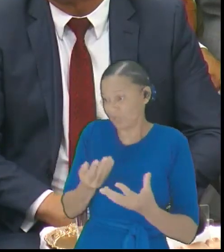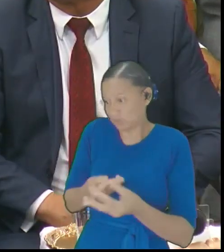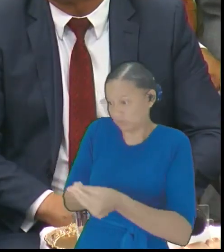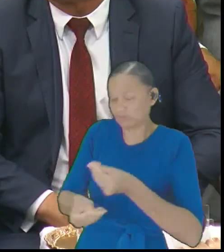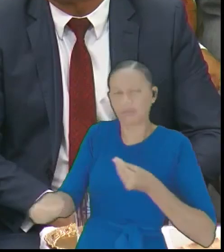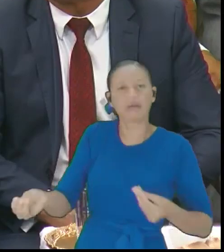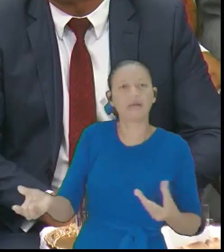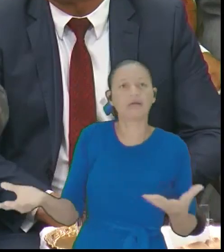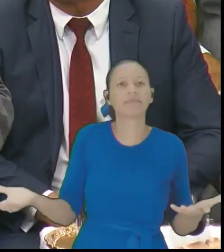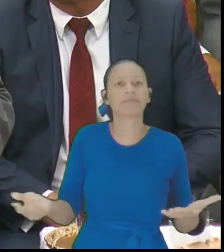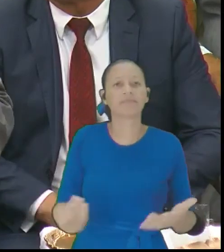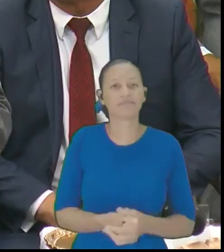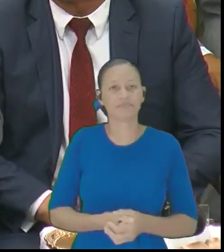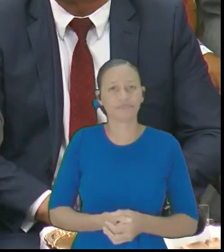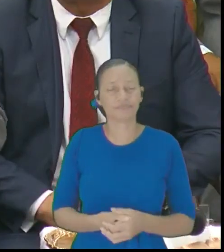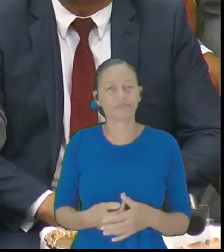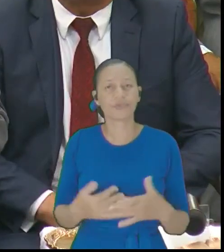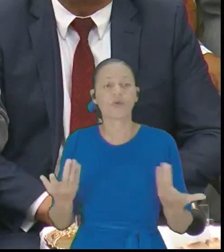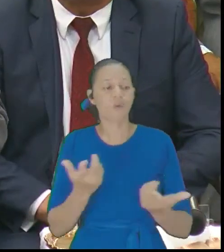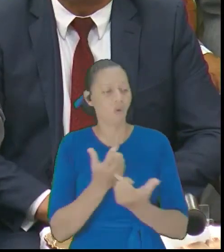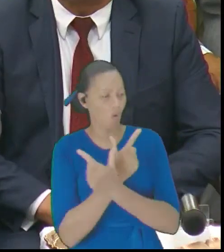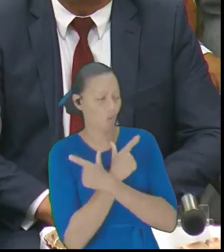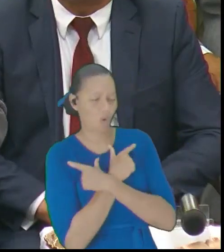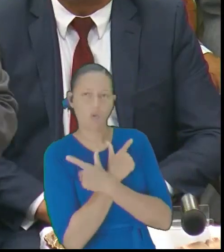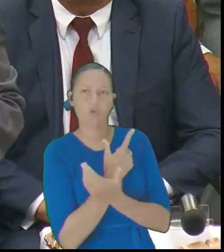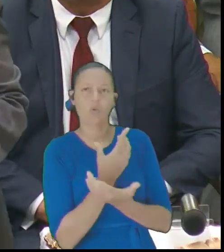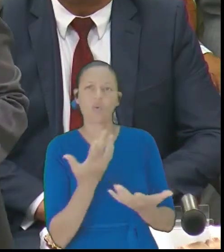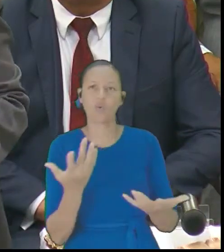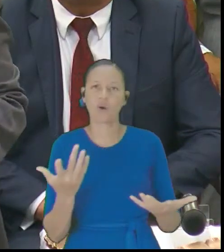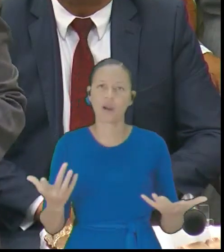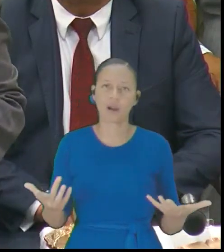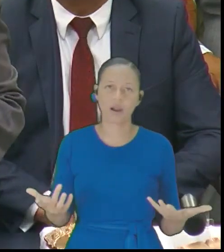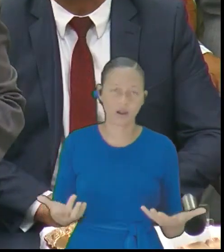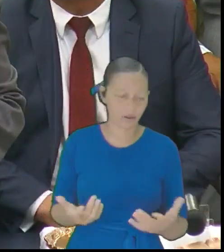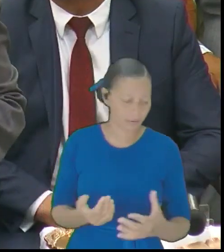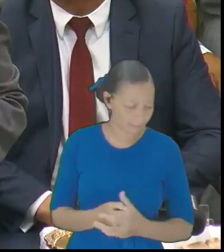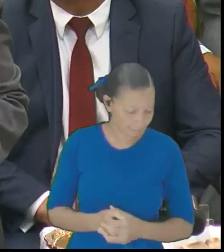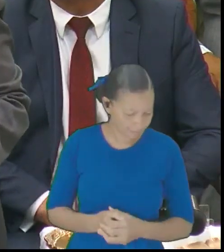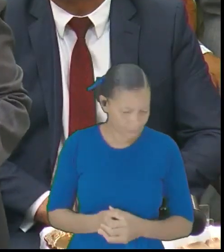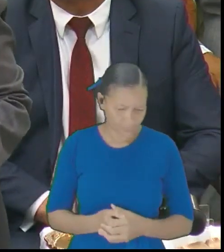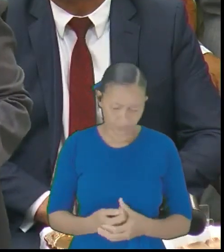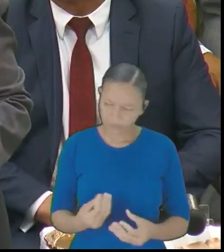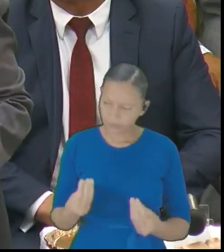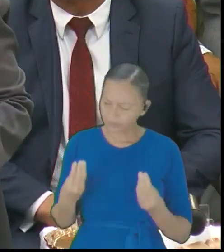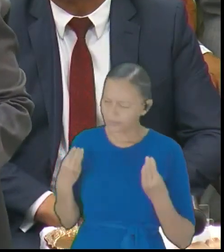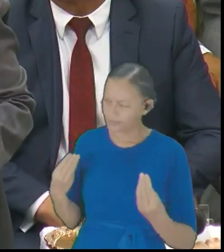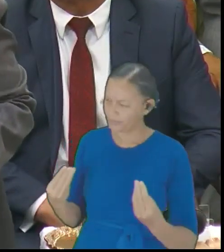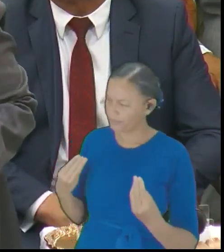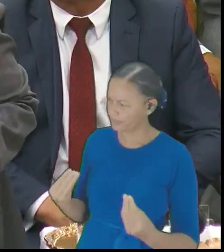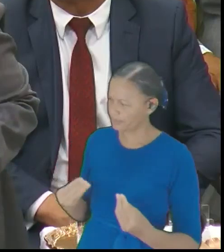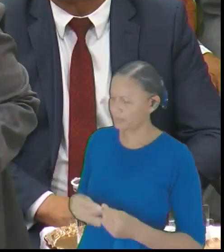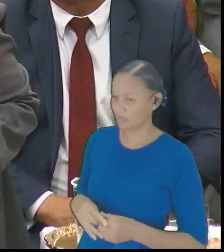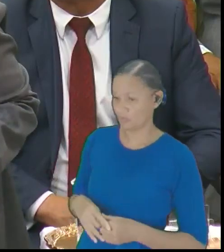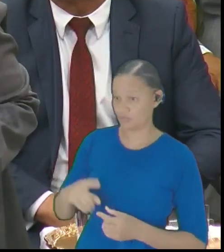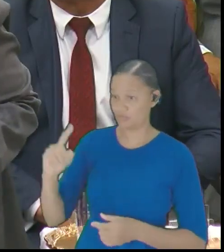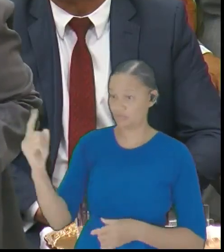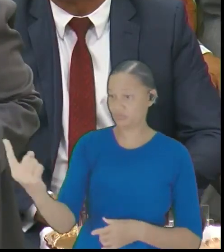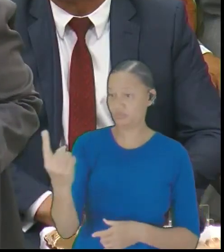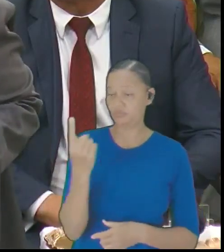Qual deveria ser a atitude de Ló? Quando abordado por Abraão, número